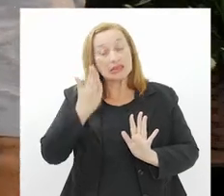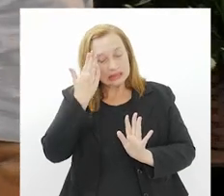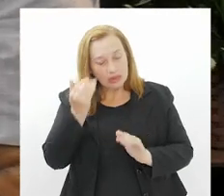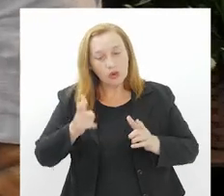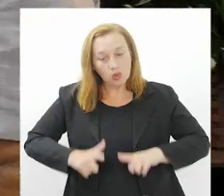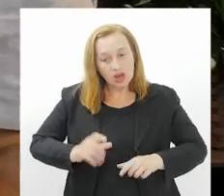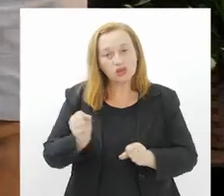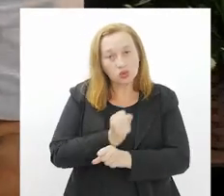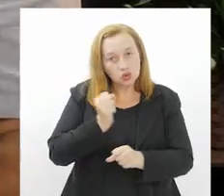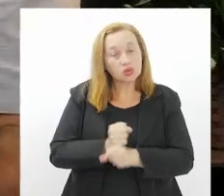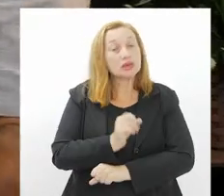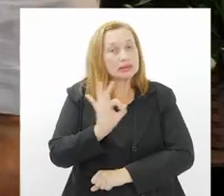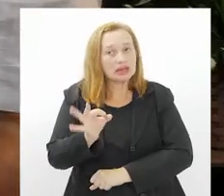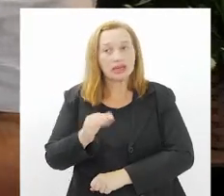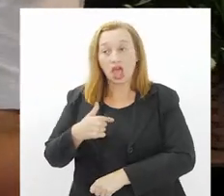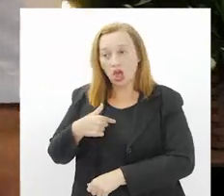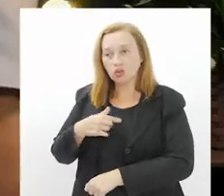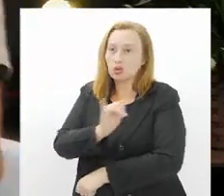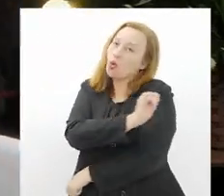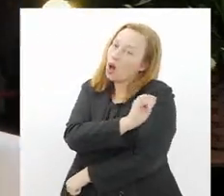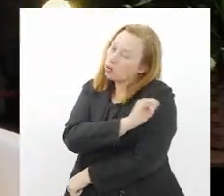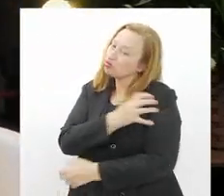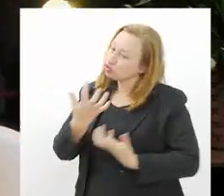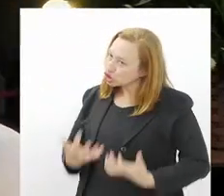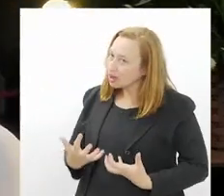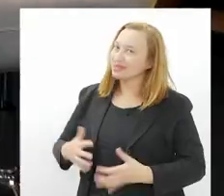Então, pois é. Eu sou um aluno chato.